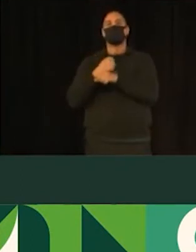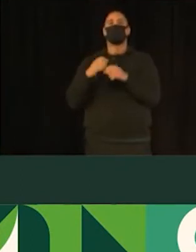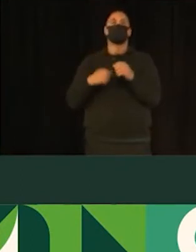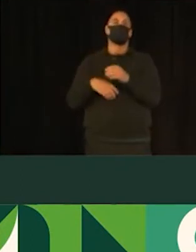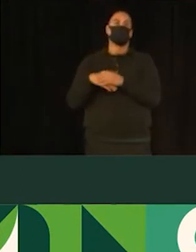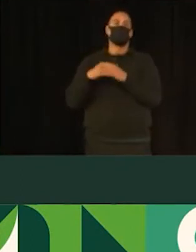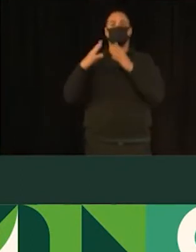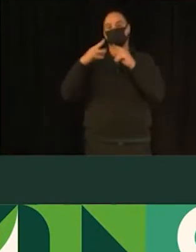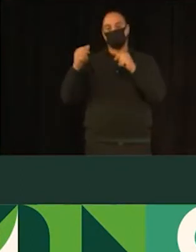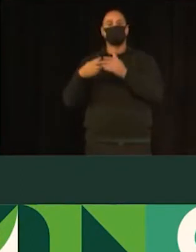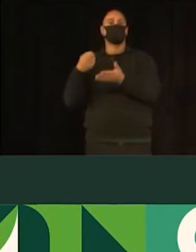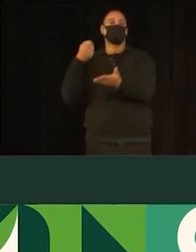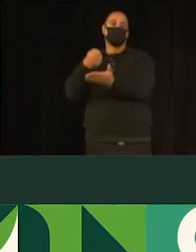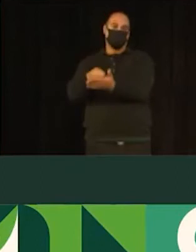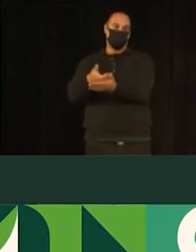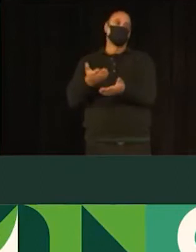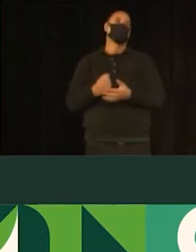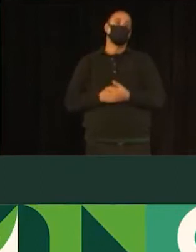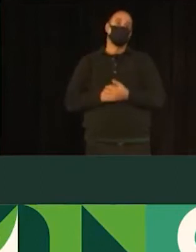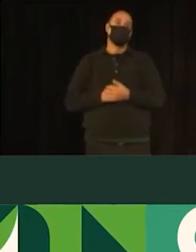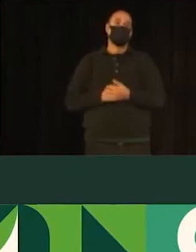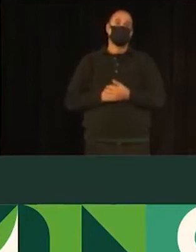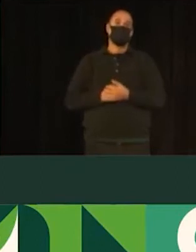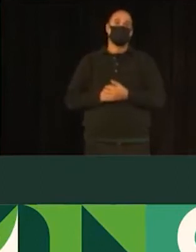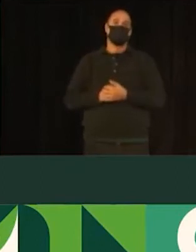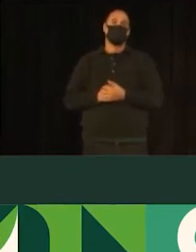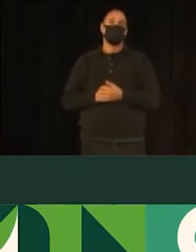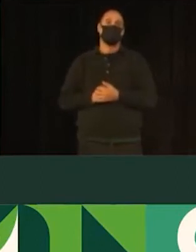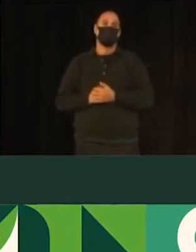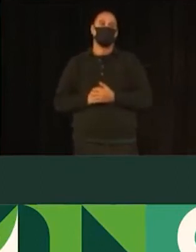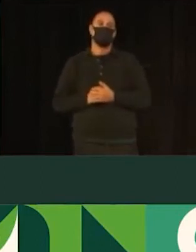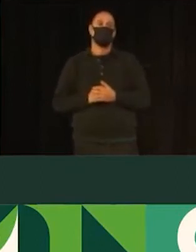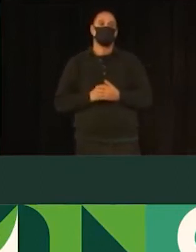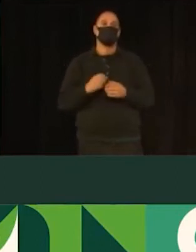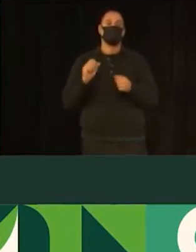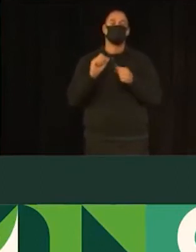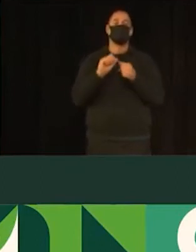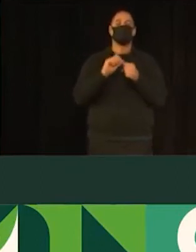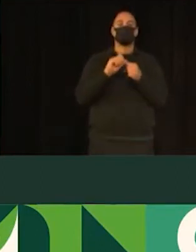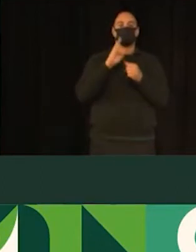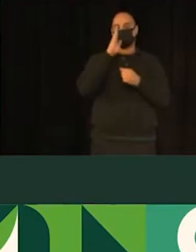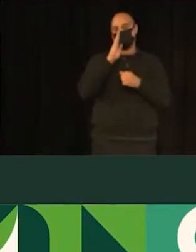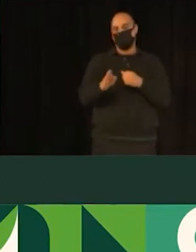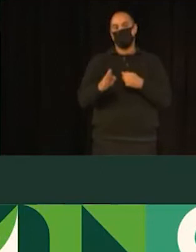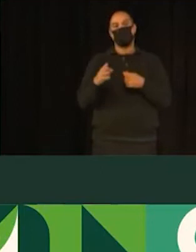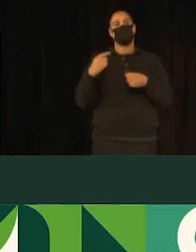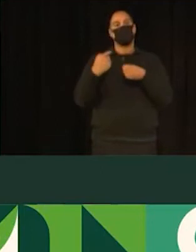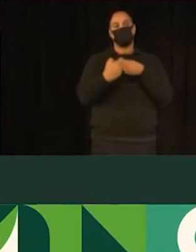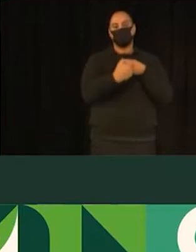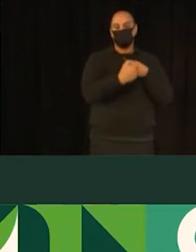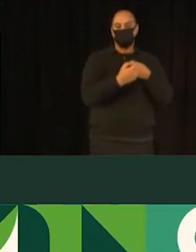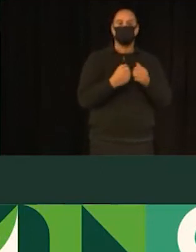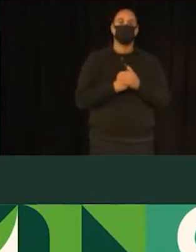Aqui uma síntese então. Fase 1, execução direta pelo município. Fase 2, complementação do sistema